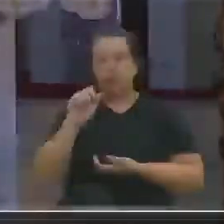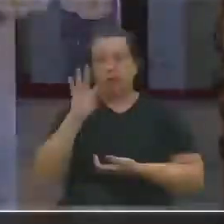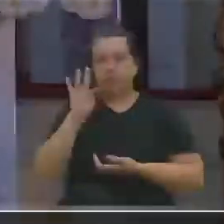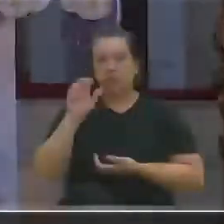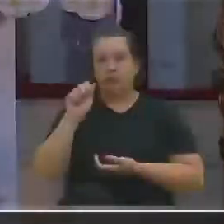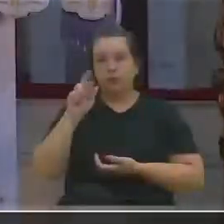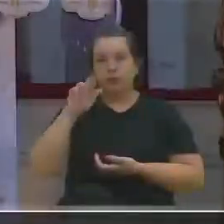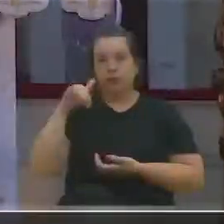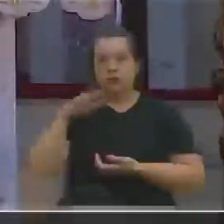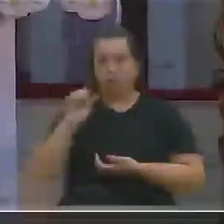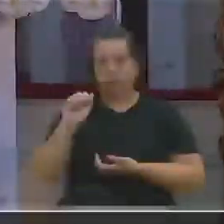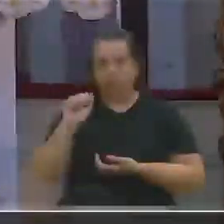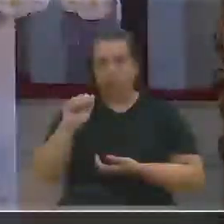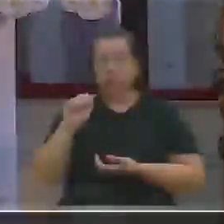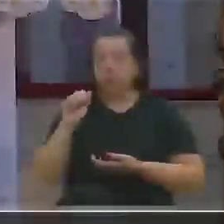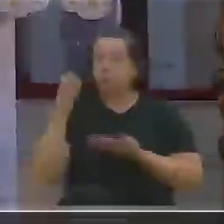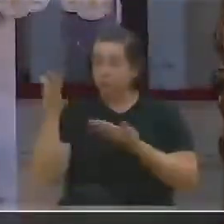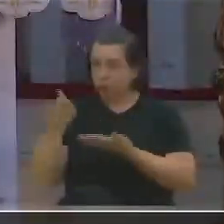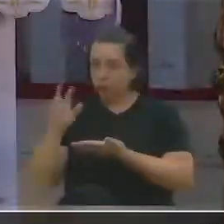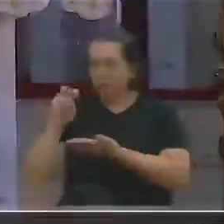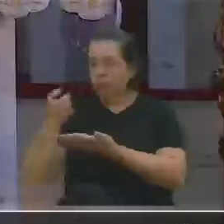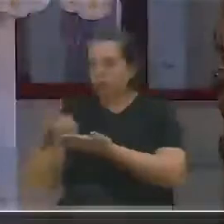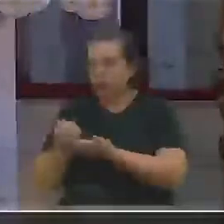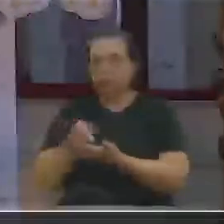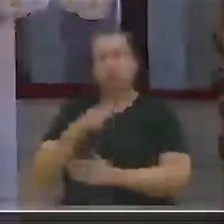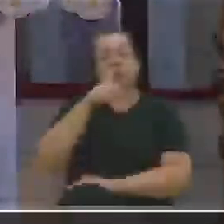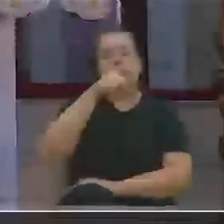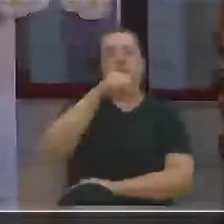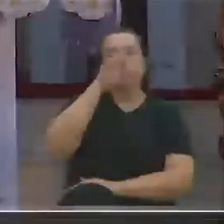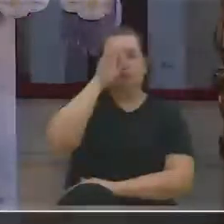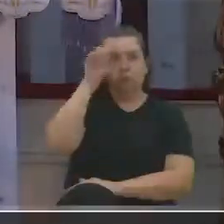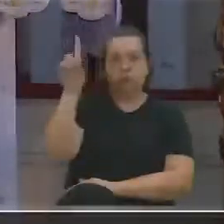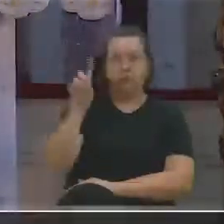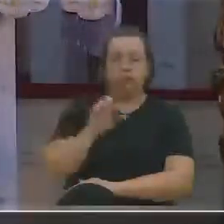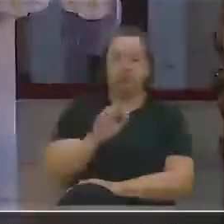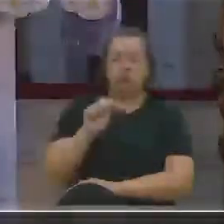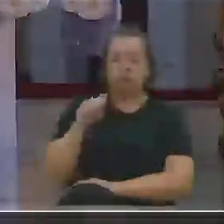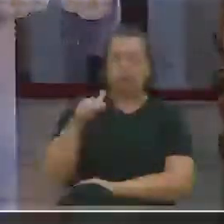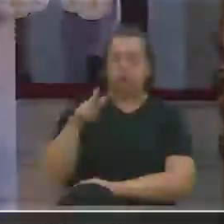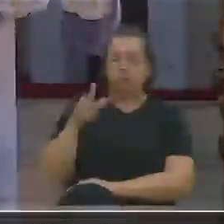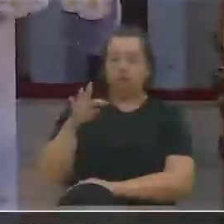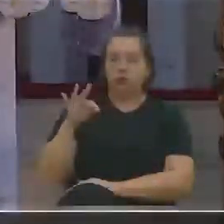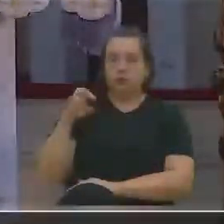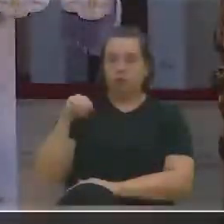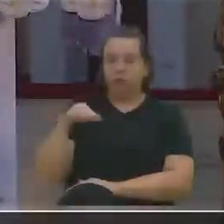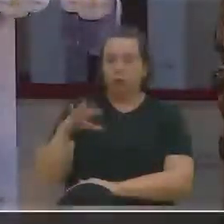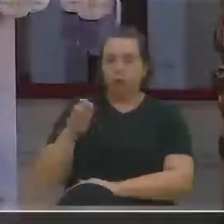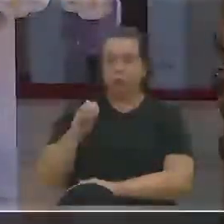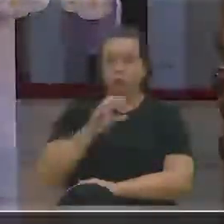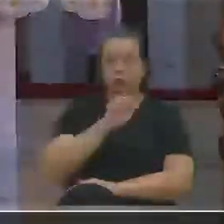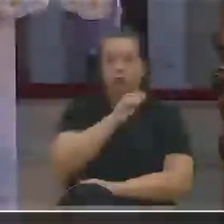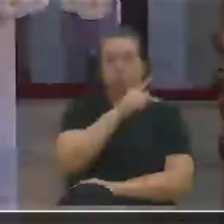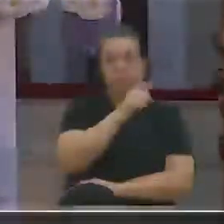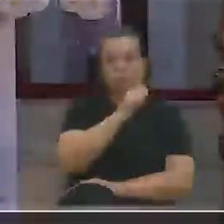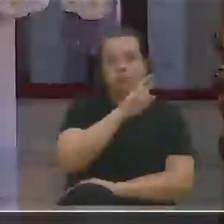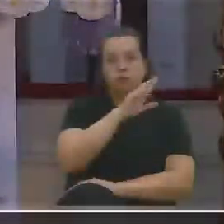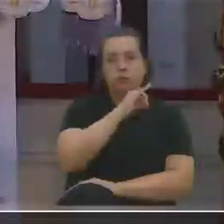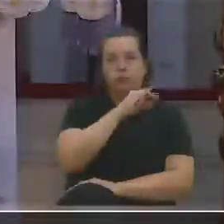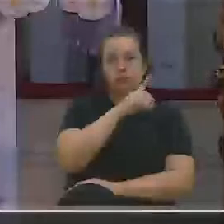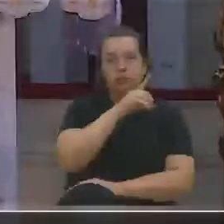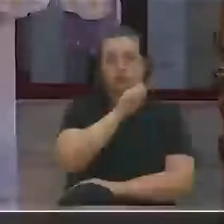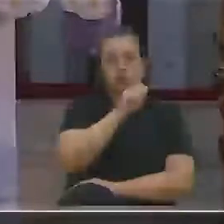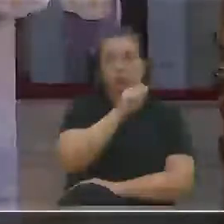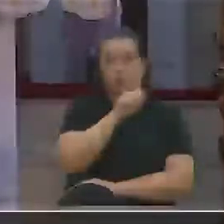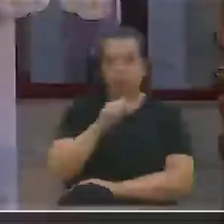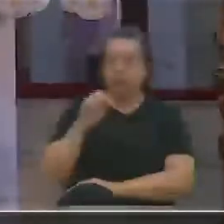Dula, o sétimo dia de Antônio Leopoldo Amorim, Aparecida